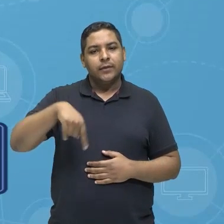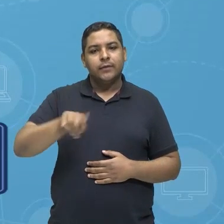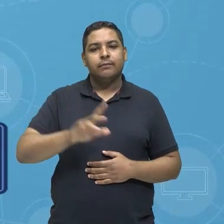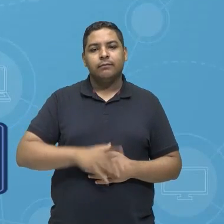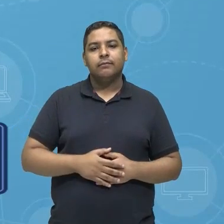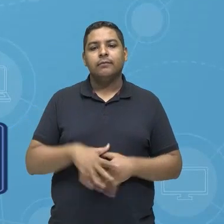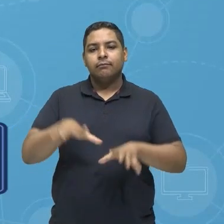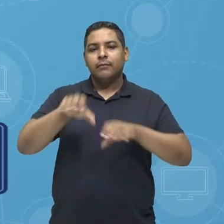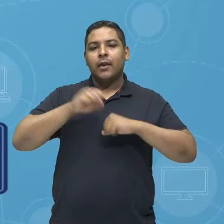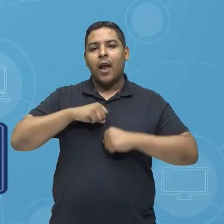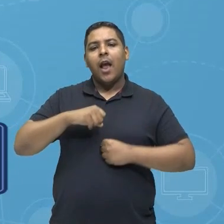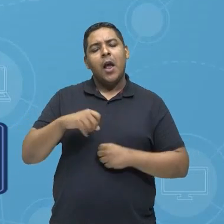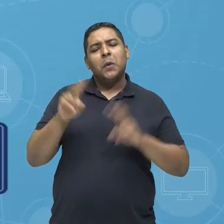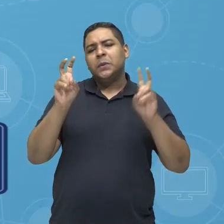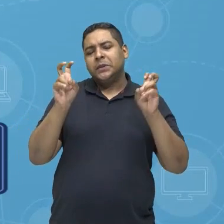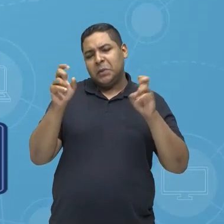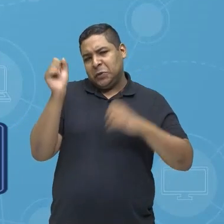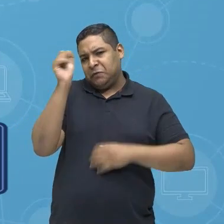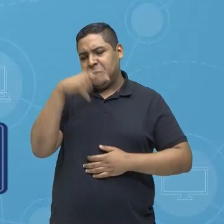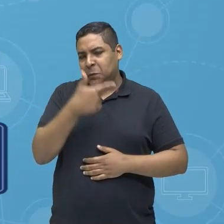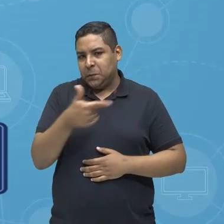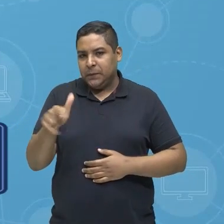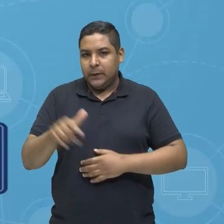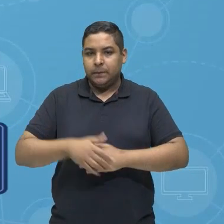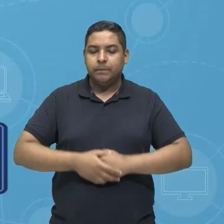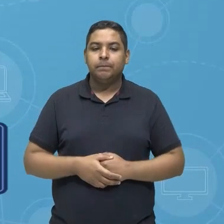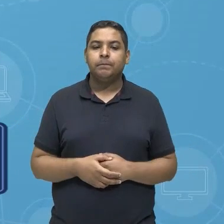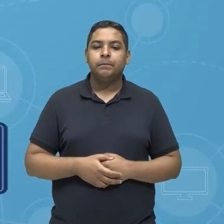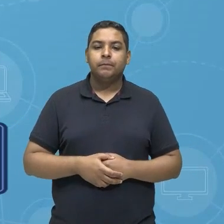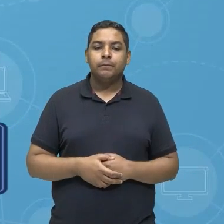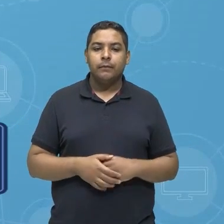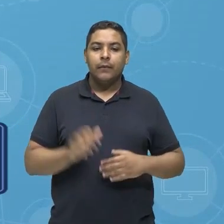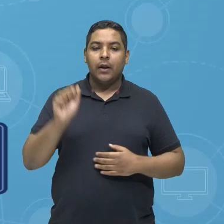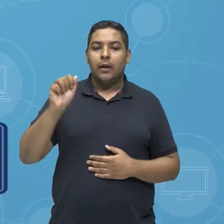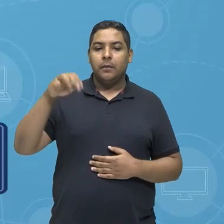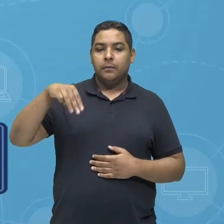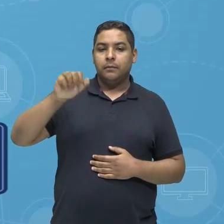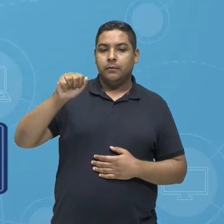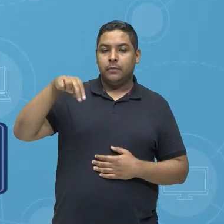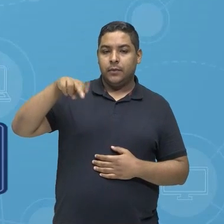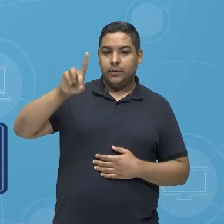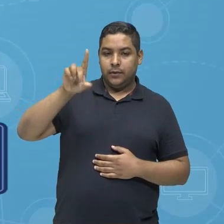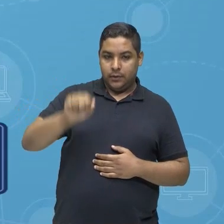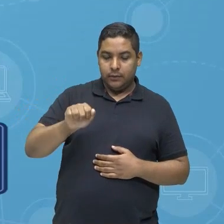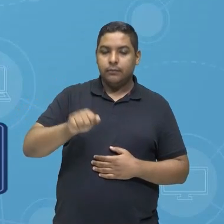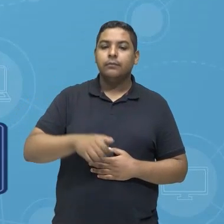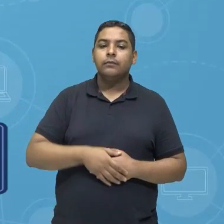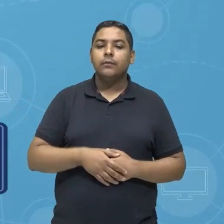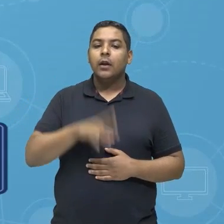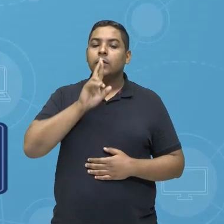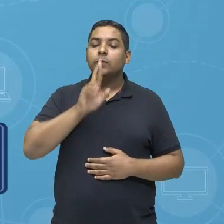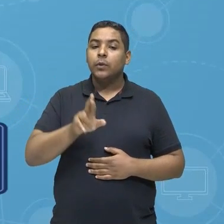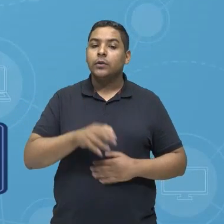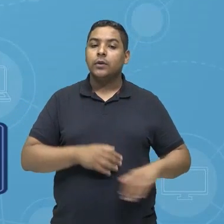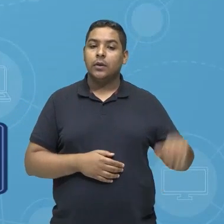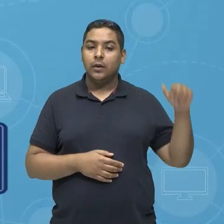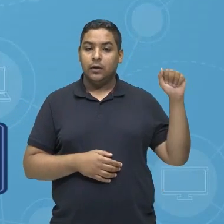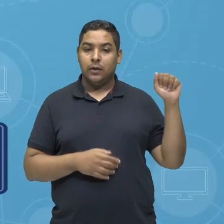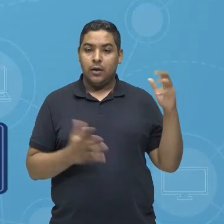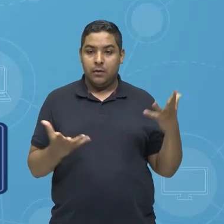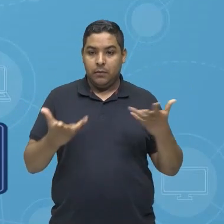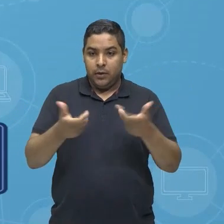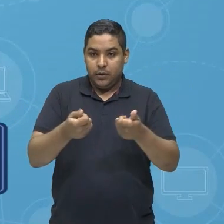resposta, já que é um tema também não é muito difícil, né? Aí nós temos a aluna Amanda colocando a seguinte resposta. Letra